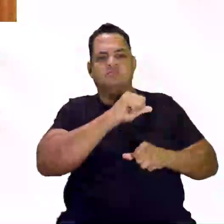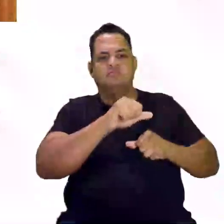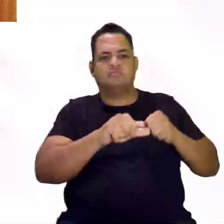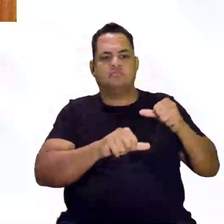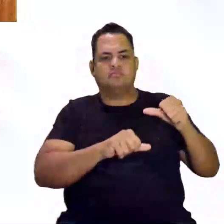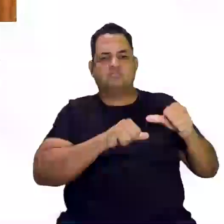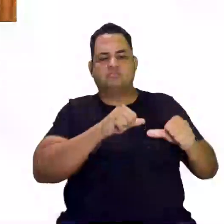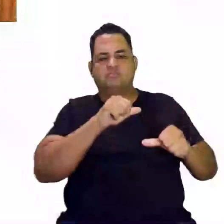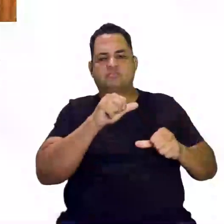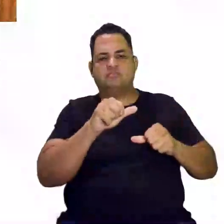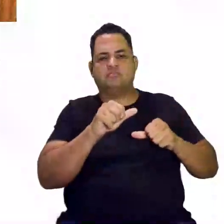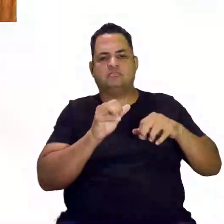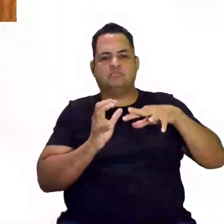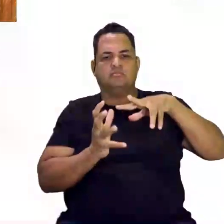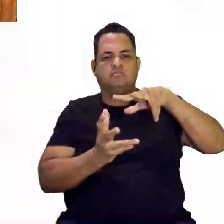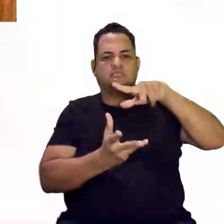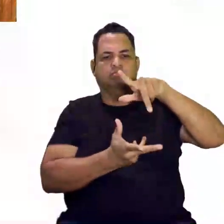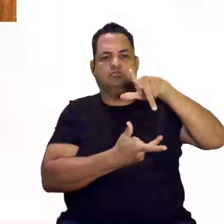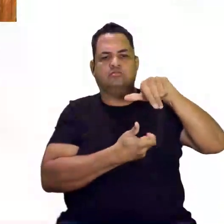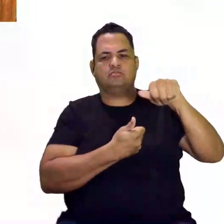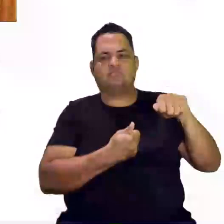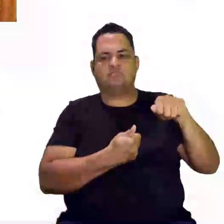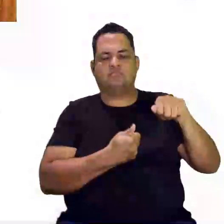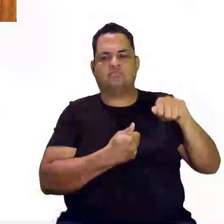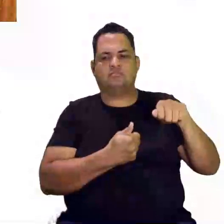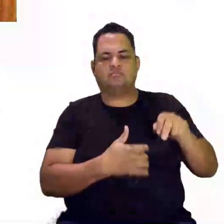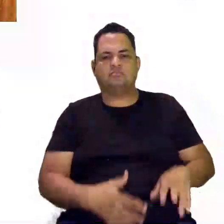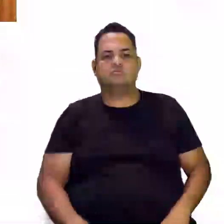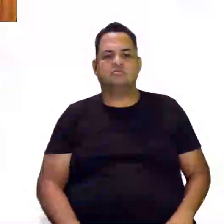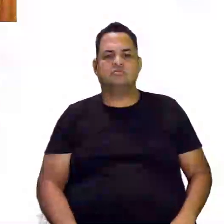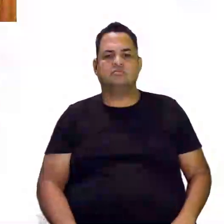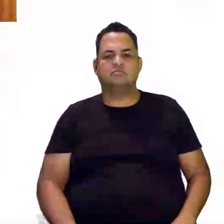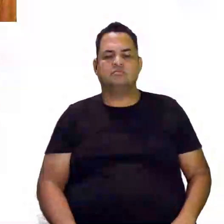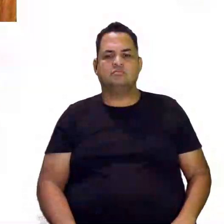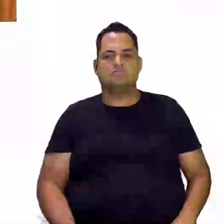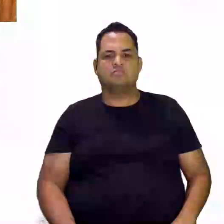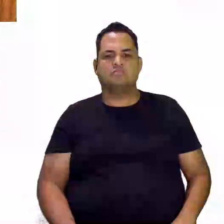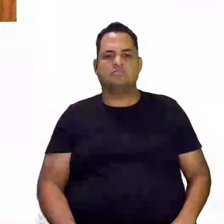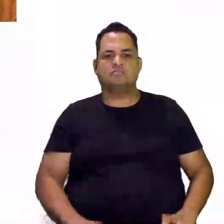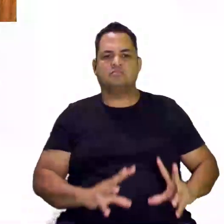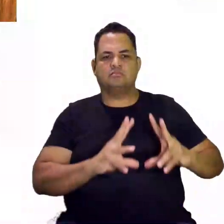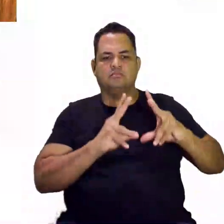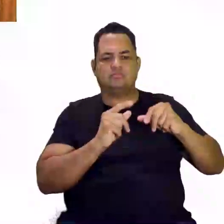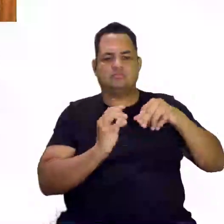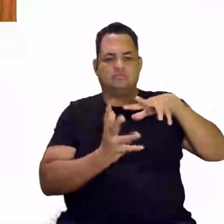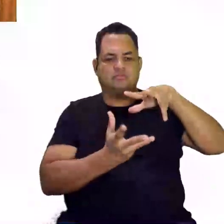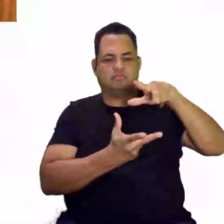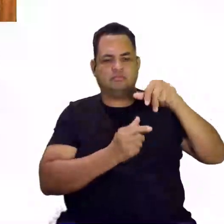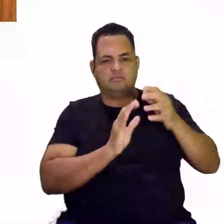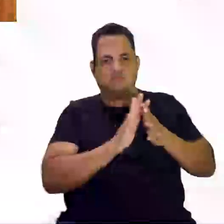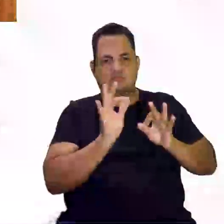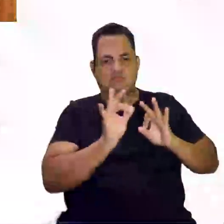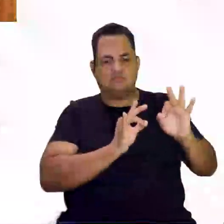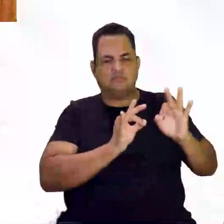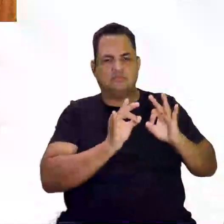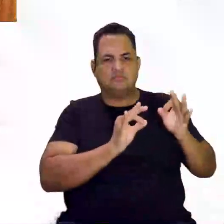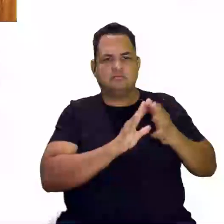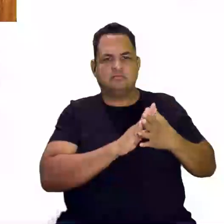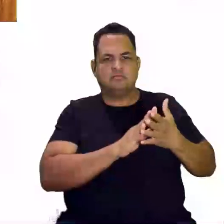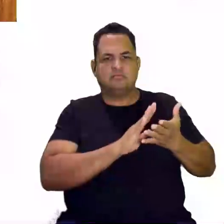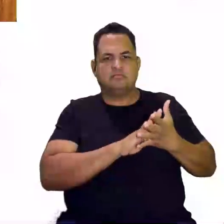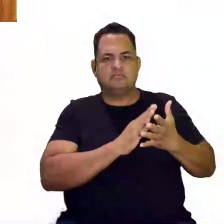formação e transformação do nosso planeta. Então, tudo que está relacionado